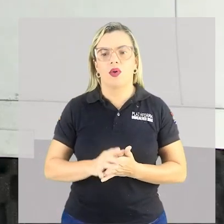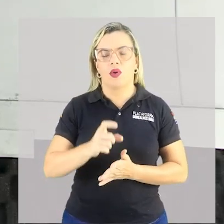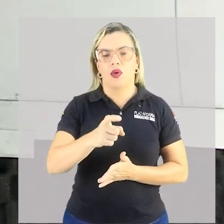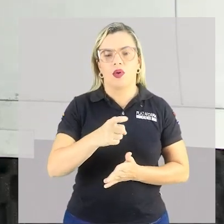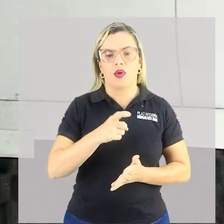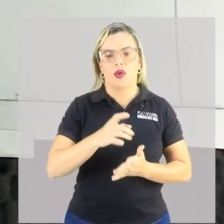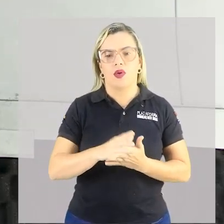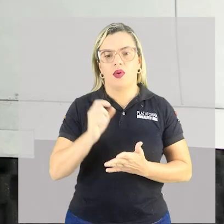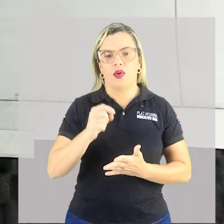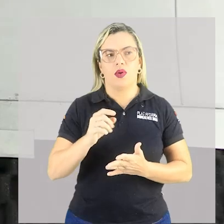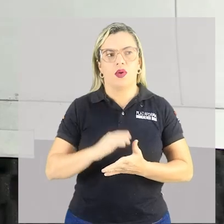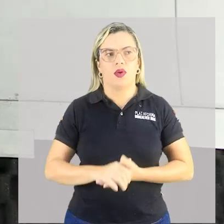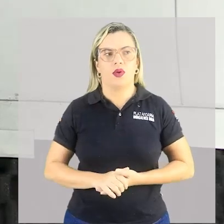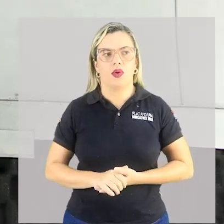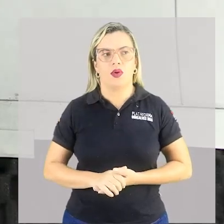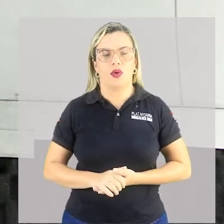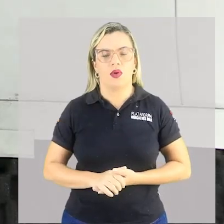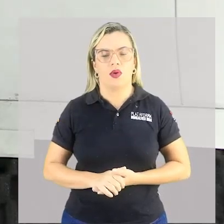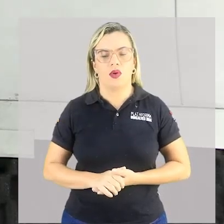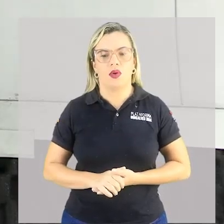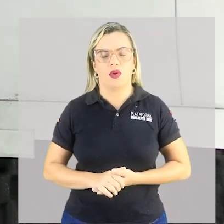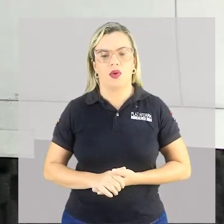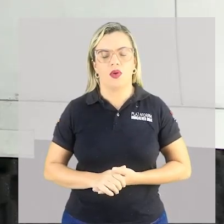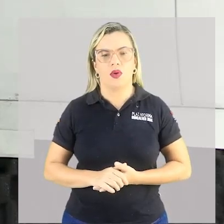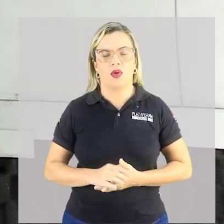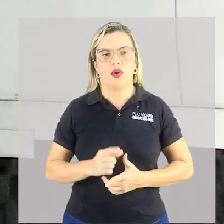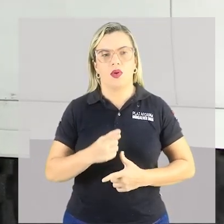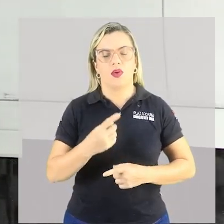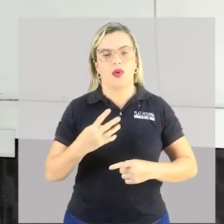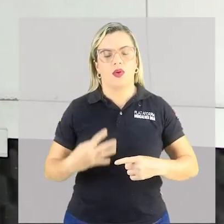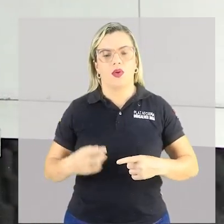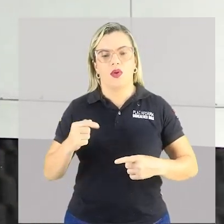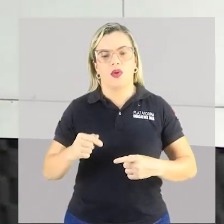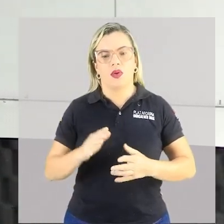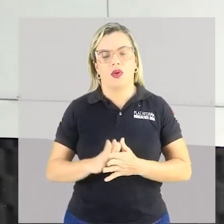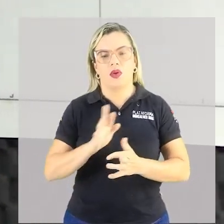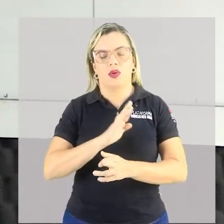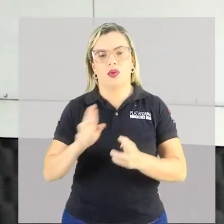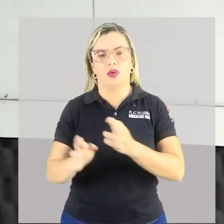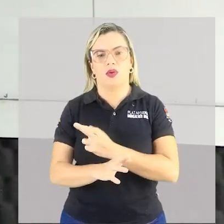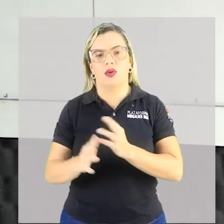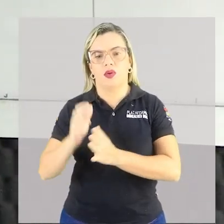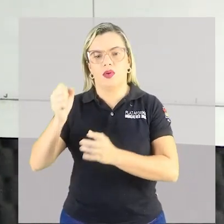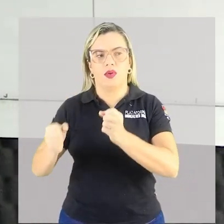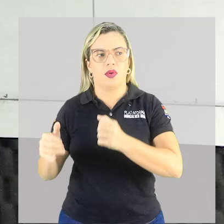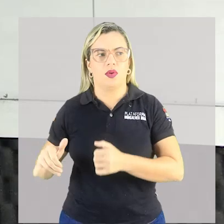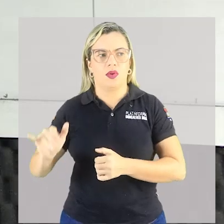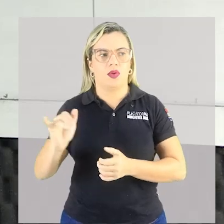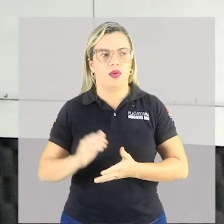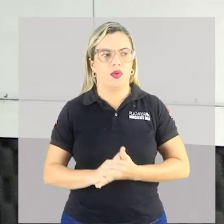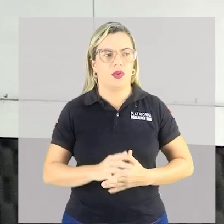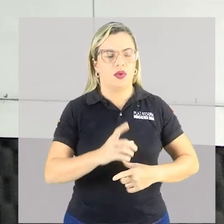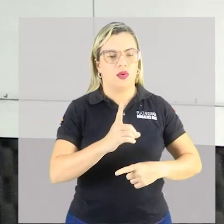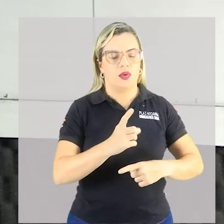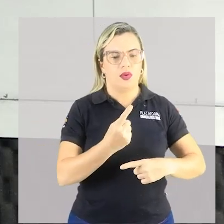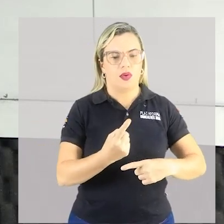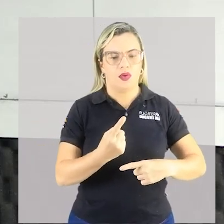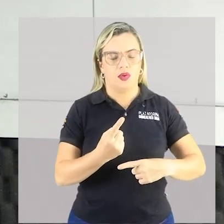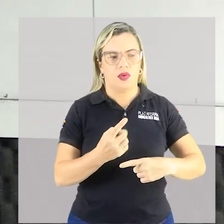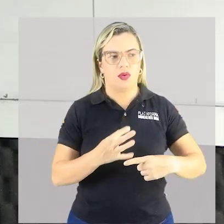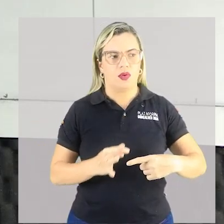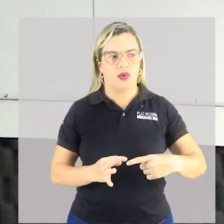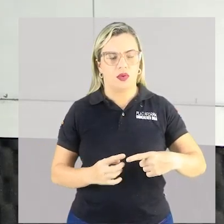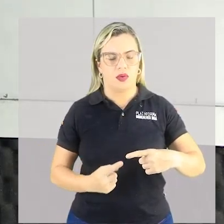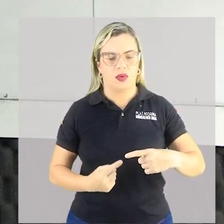foi 1/4 do motorista Y. Bora inserir aqui na questão? Então, vai ficar distância 1 sobre quem?